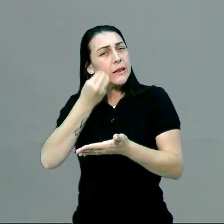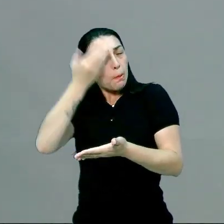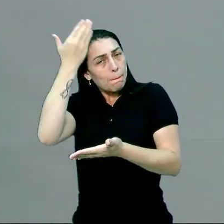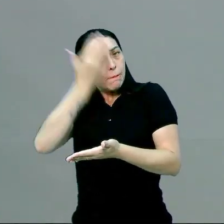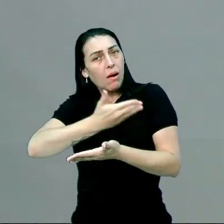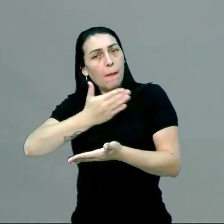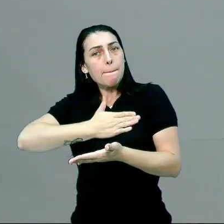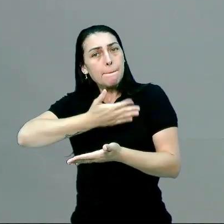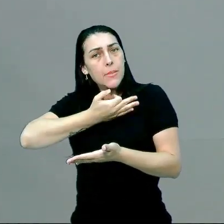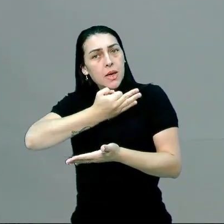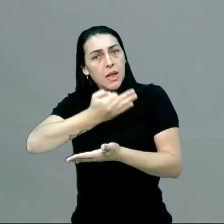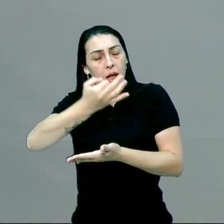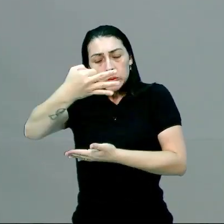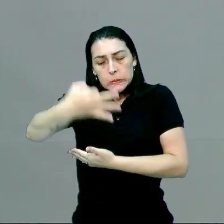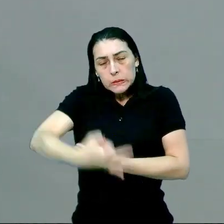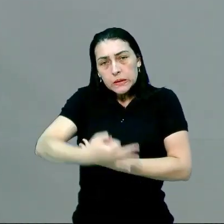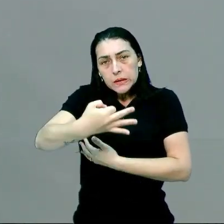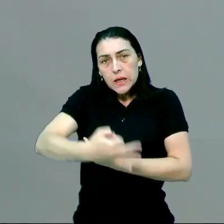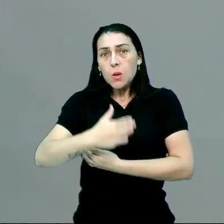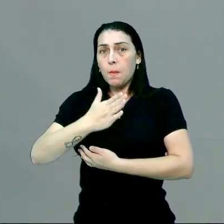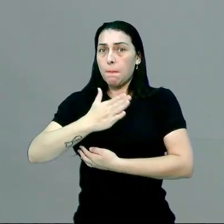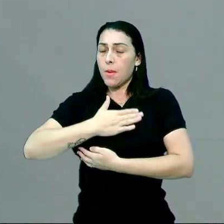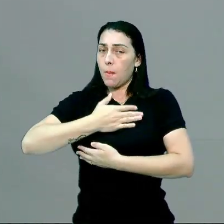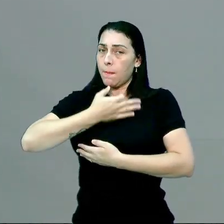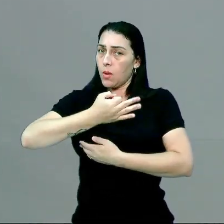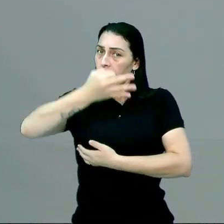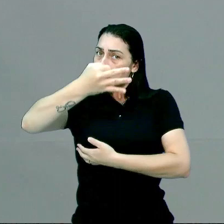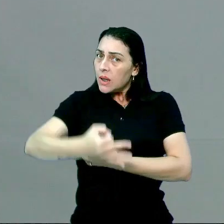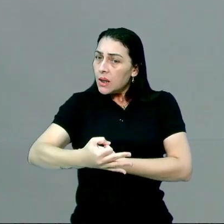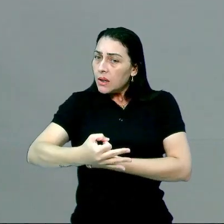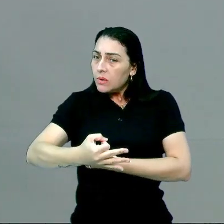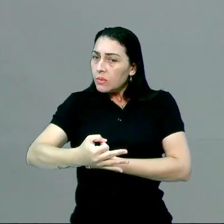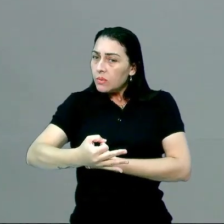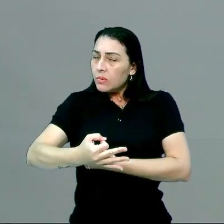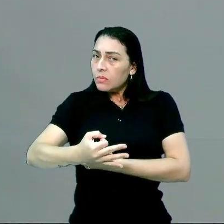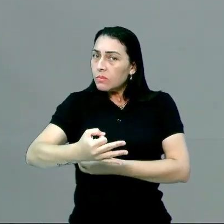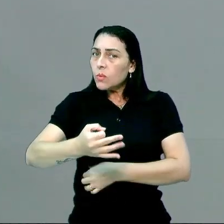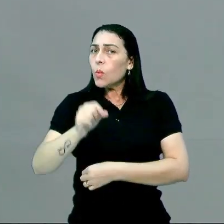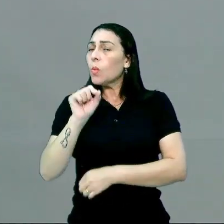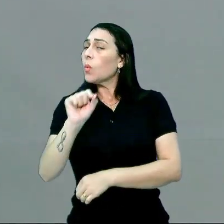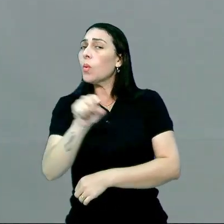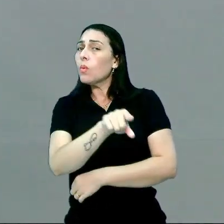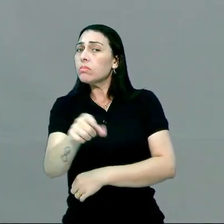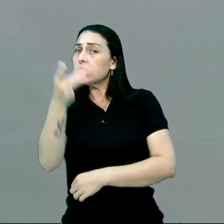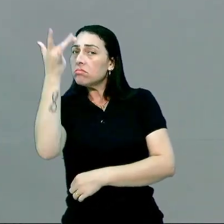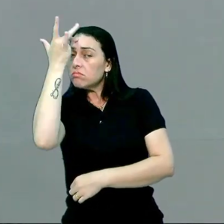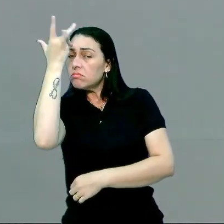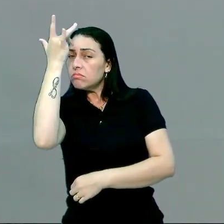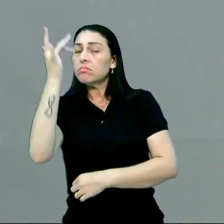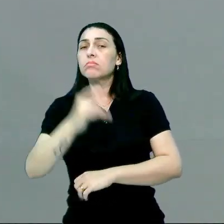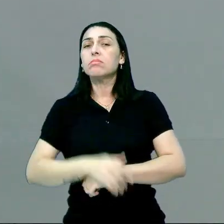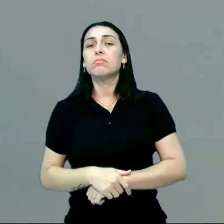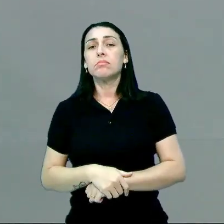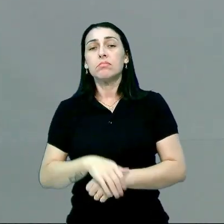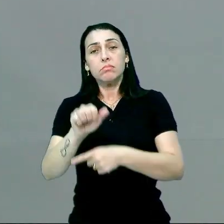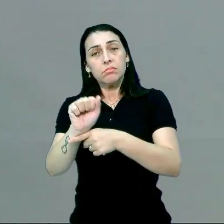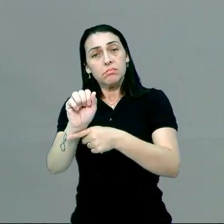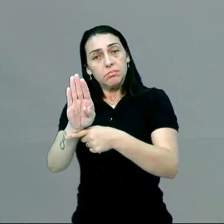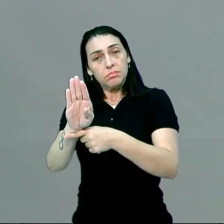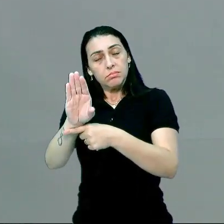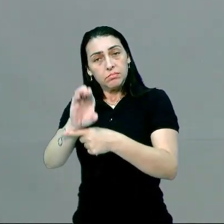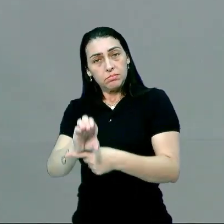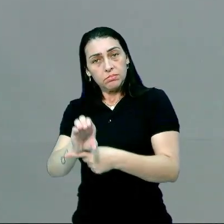provar que a minha ideia é a ideia correta, que o meu ponto de vista é o certo? E aí, gente, o que é que vocês achariam? Letra